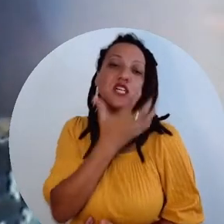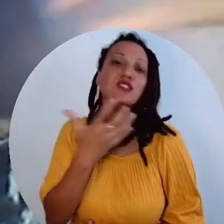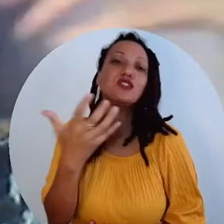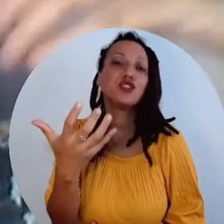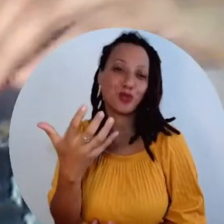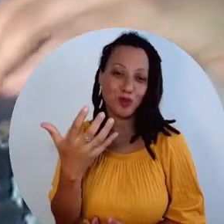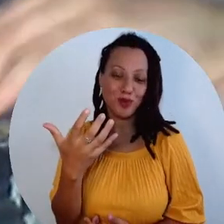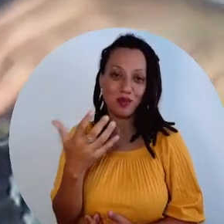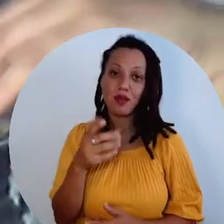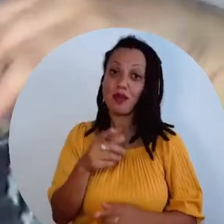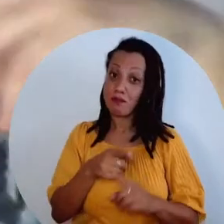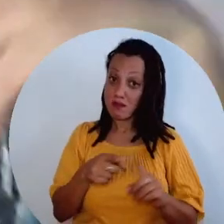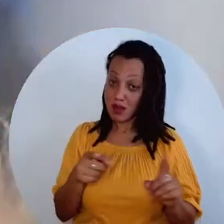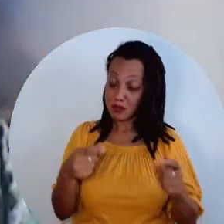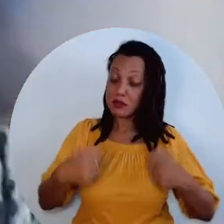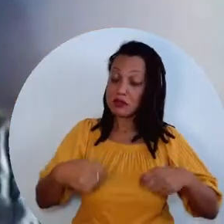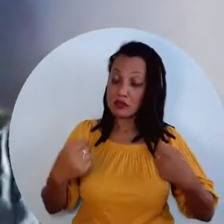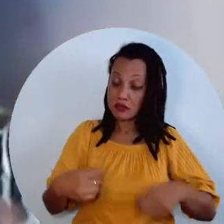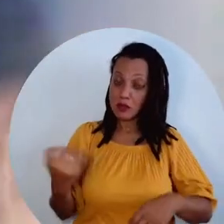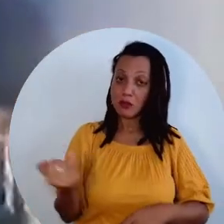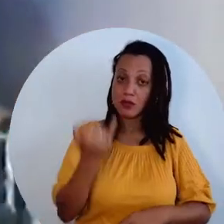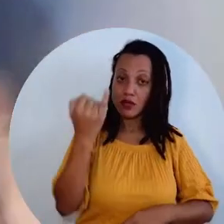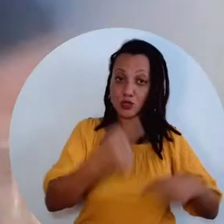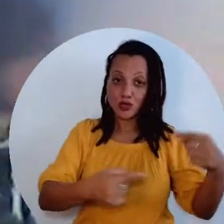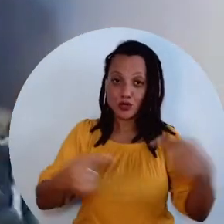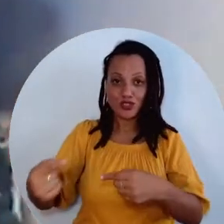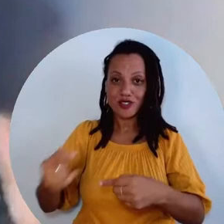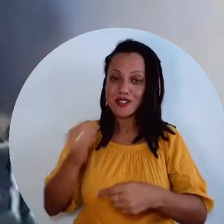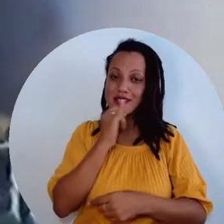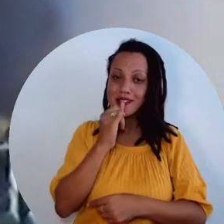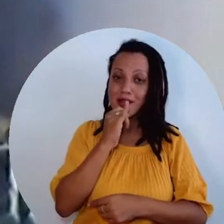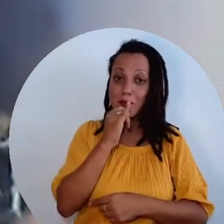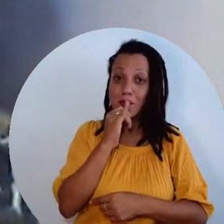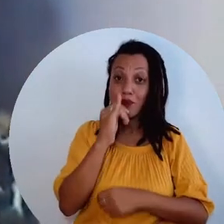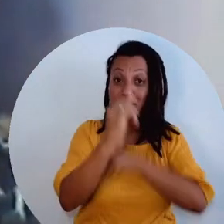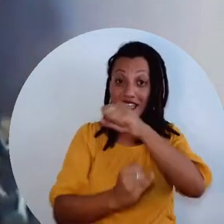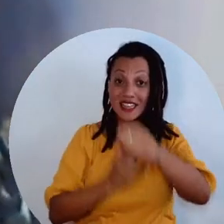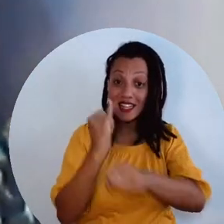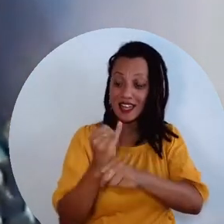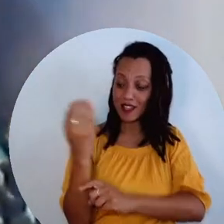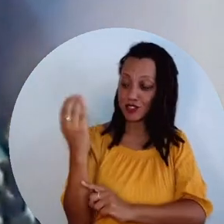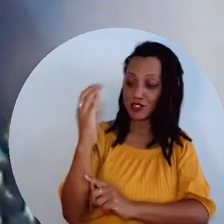pontuar que muito da discussão, principalmente nas internets da vida,